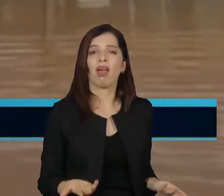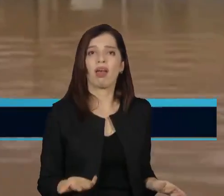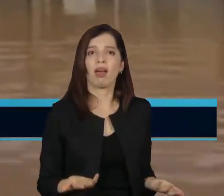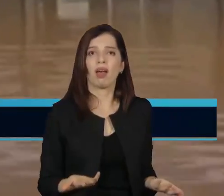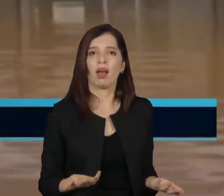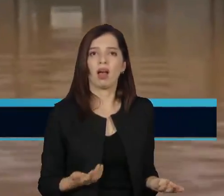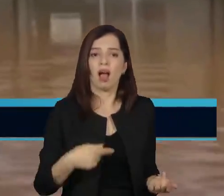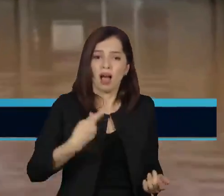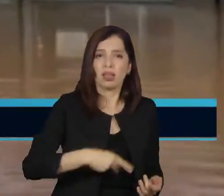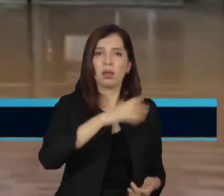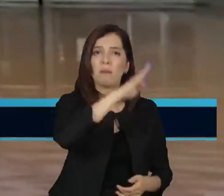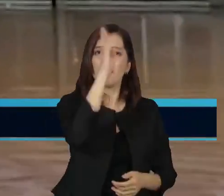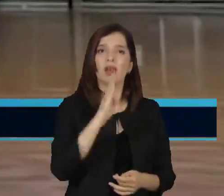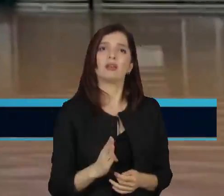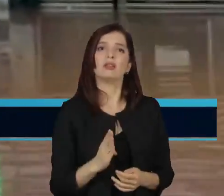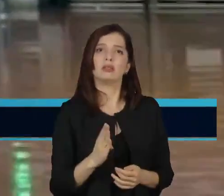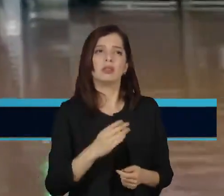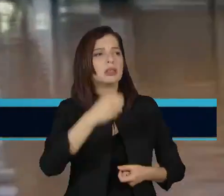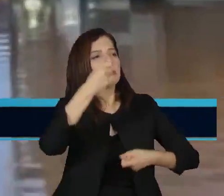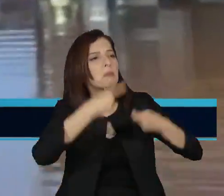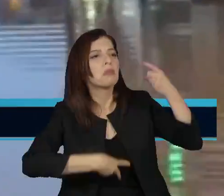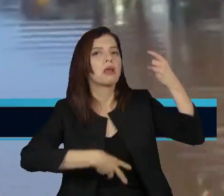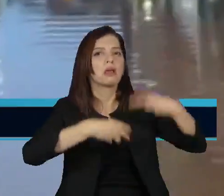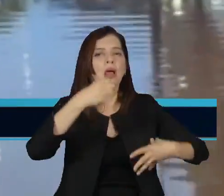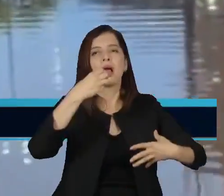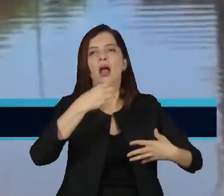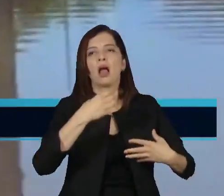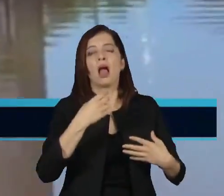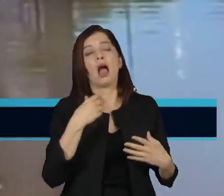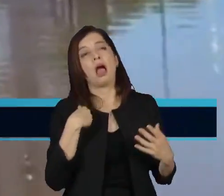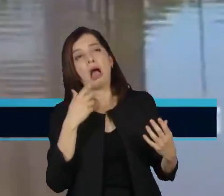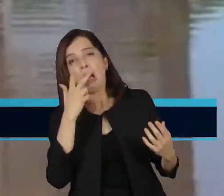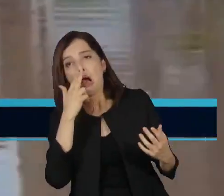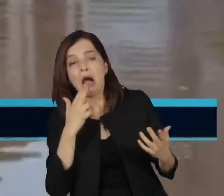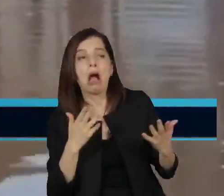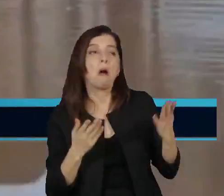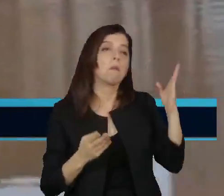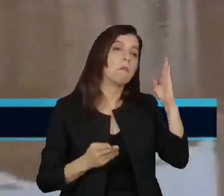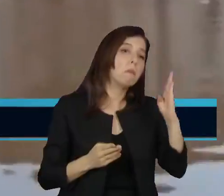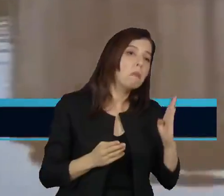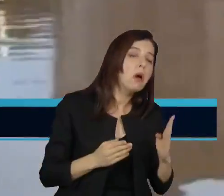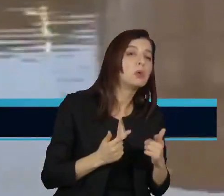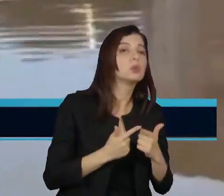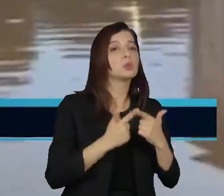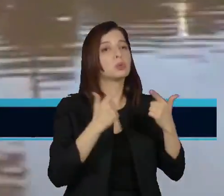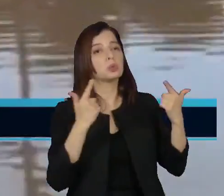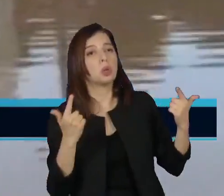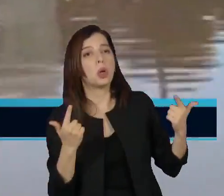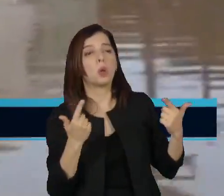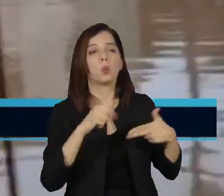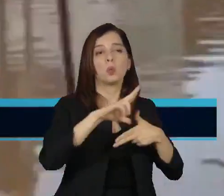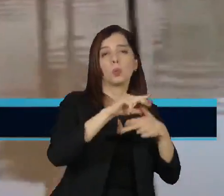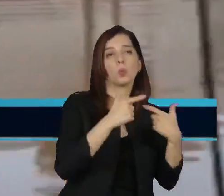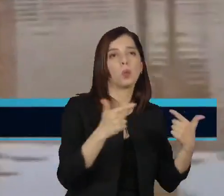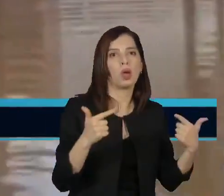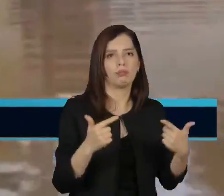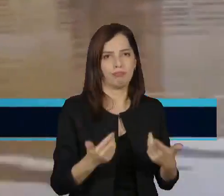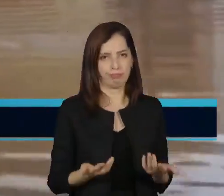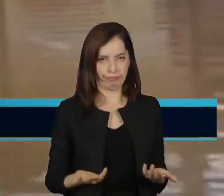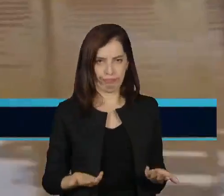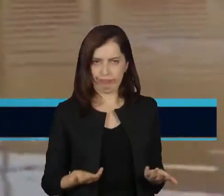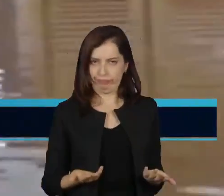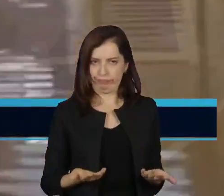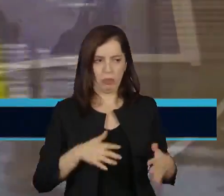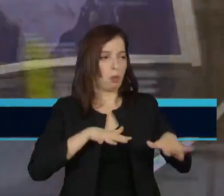que a gente se vangloria talvez um pouco de ter a sorte de não ter tragédias ou desastres maiores, como